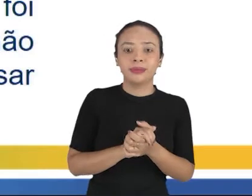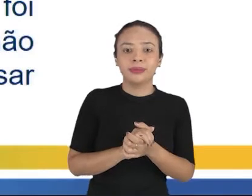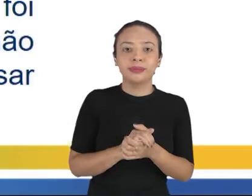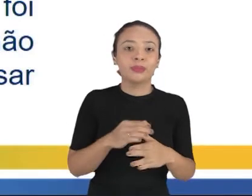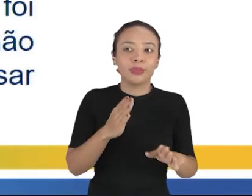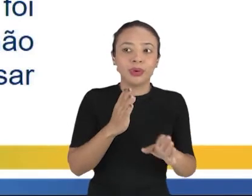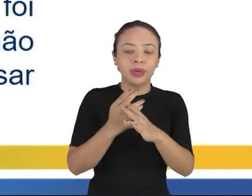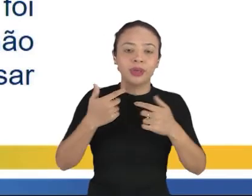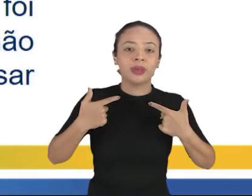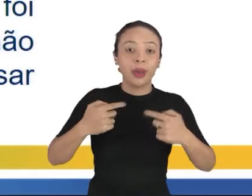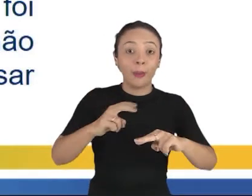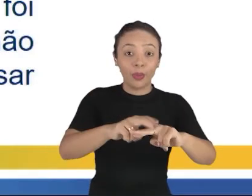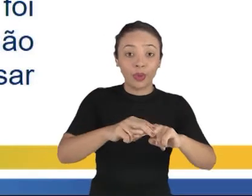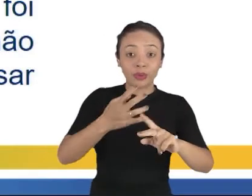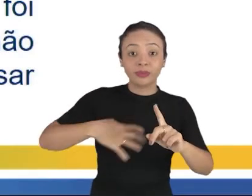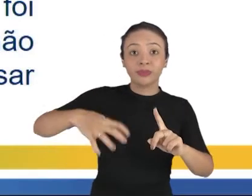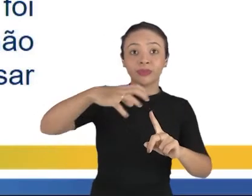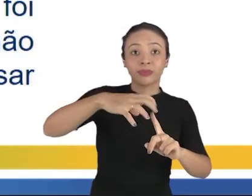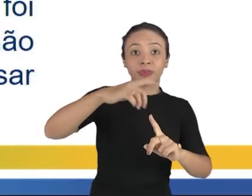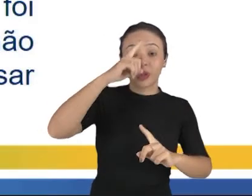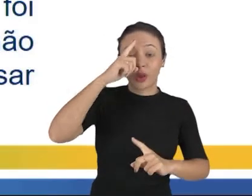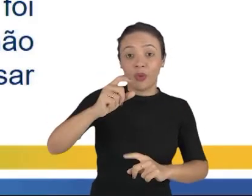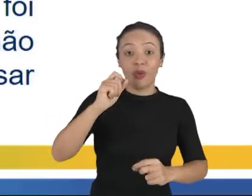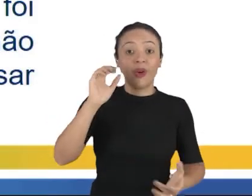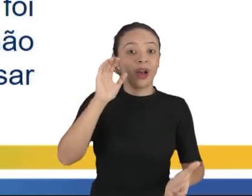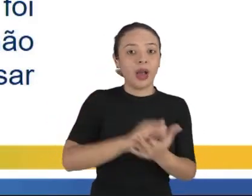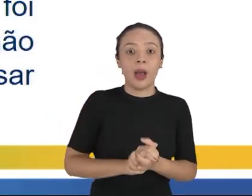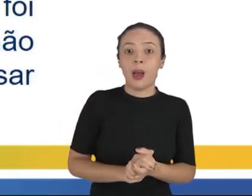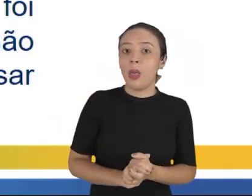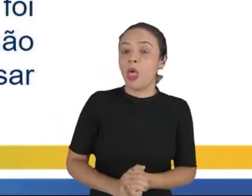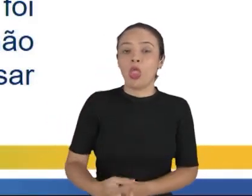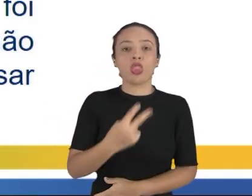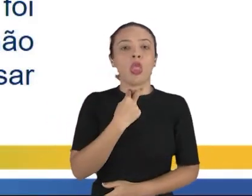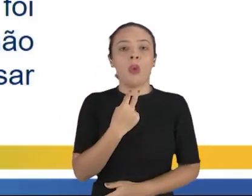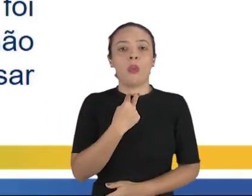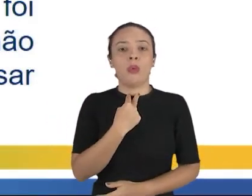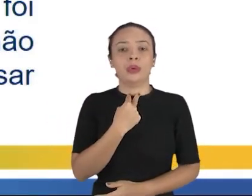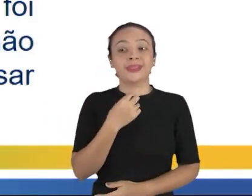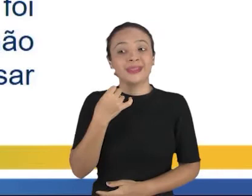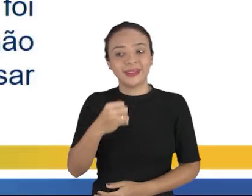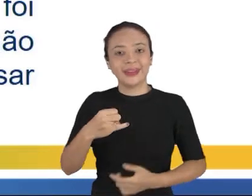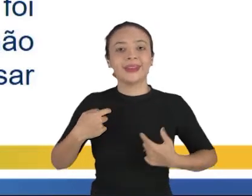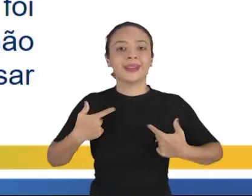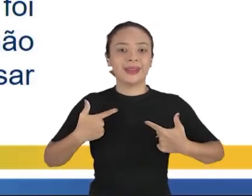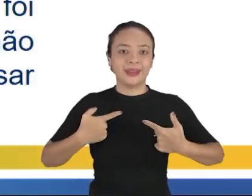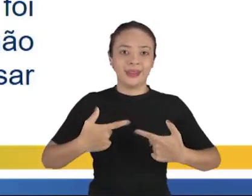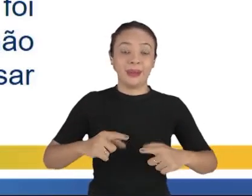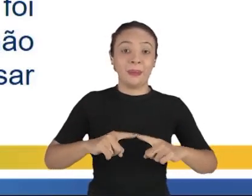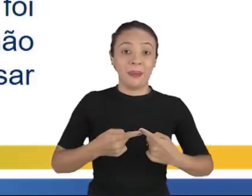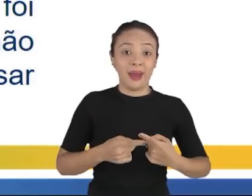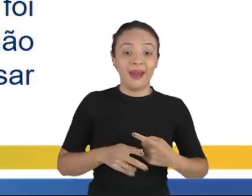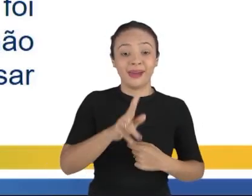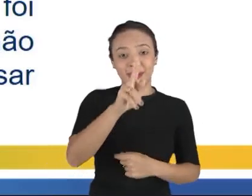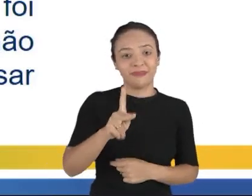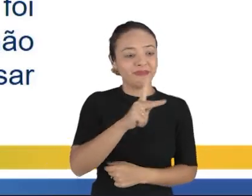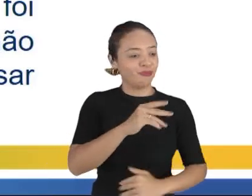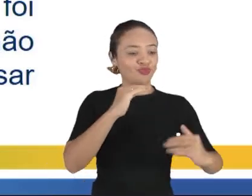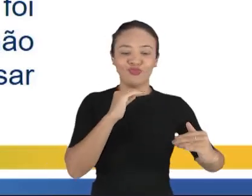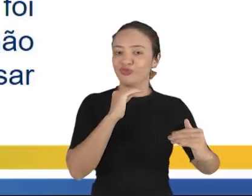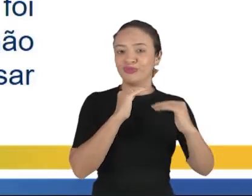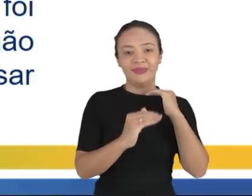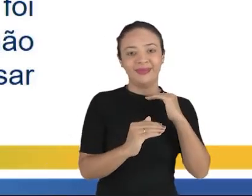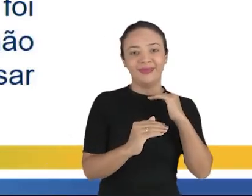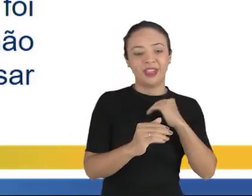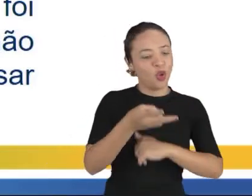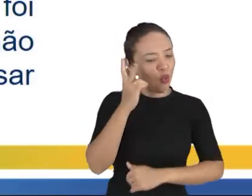Por isso, o imperador decretou que o casamento fosse proibido durante as guerras. Mas o bispo Valentim não concordava